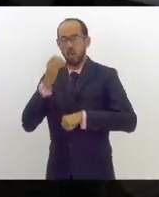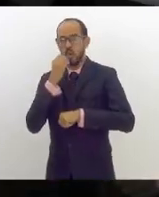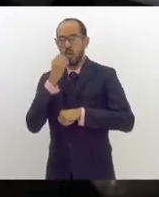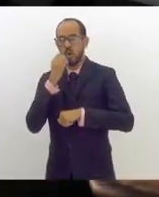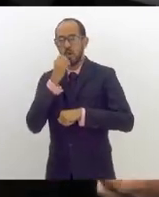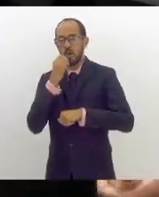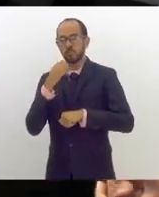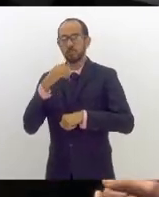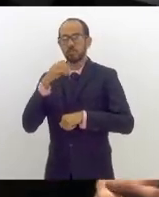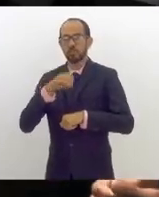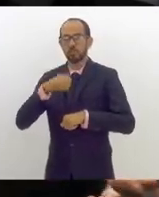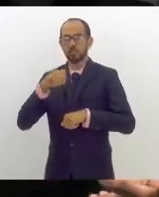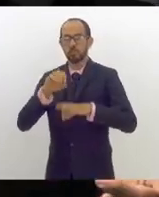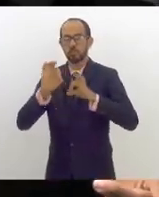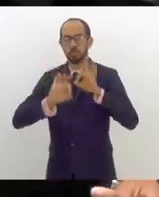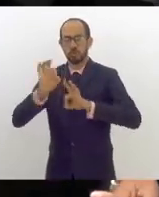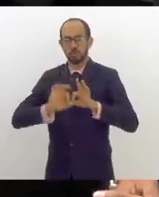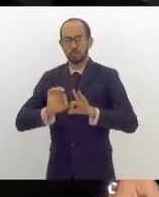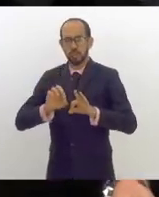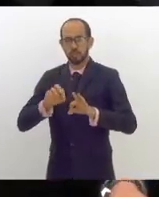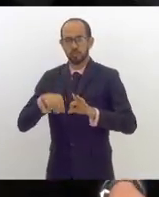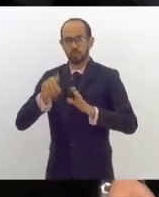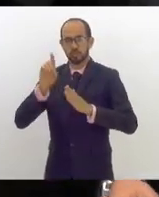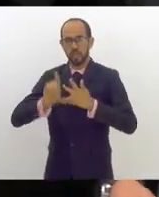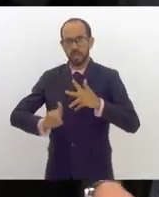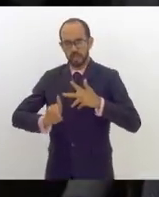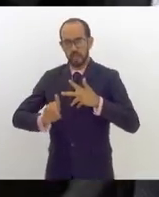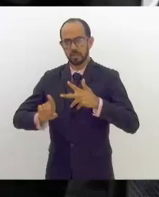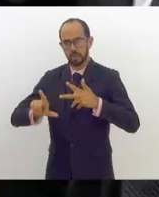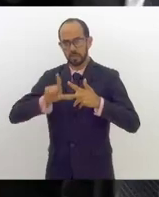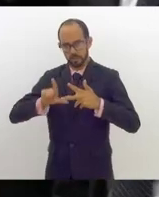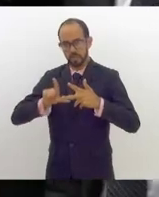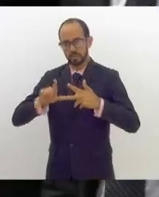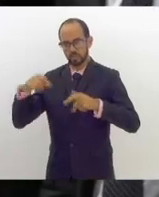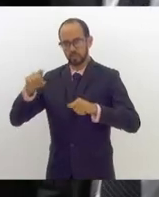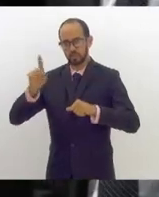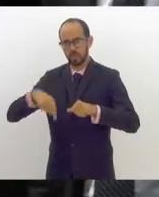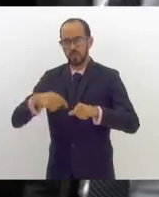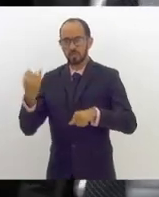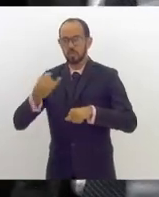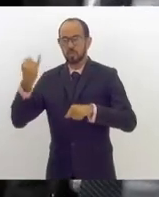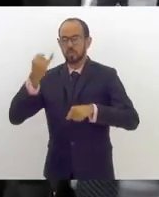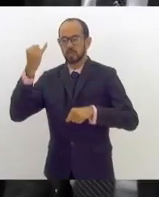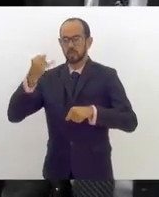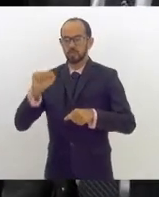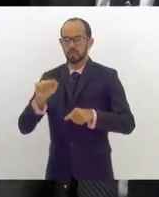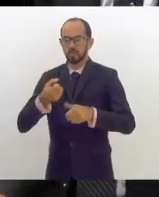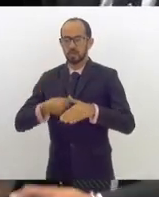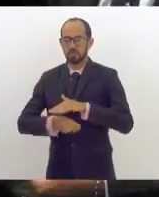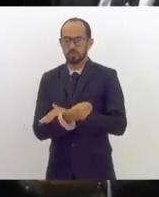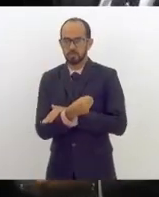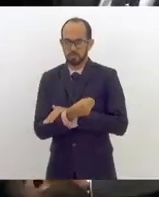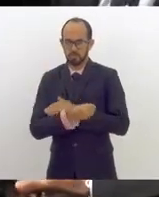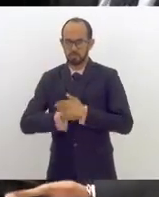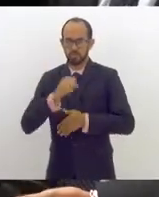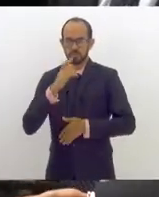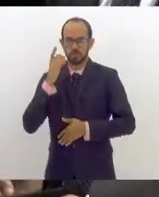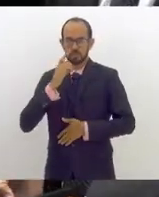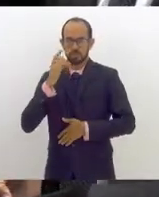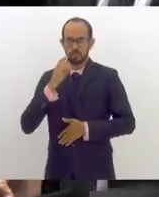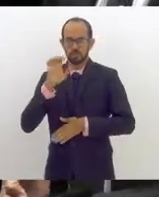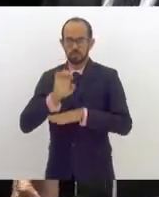decreto legislativo ele tem um condão e é um requisito fundamental para o exercício do mandato de um deputado estadual